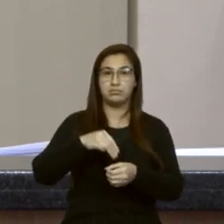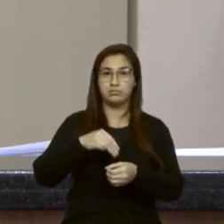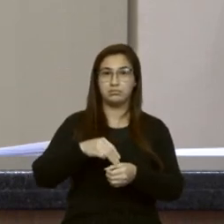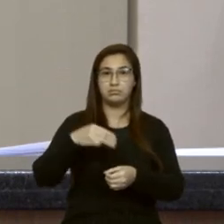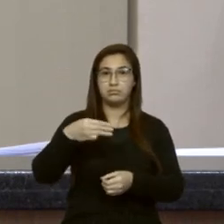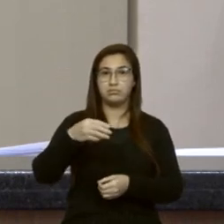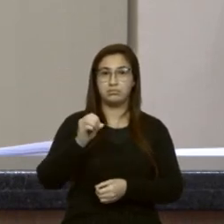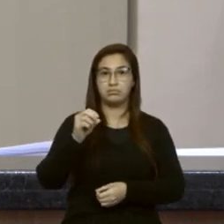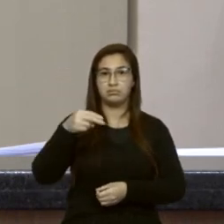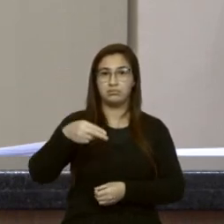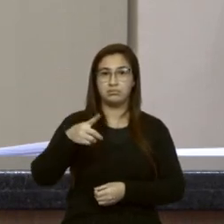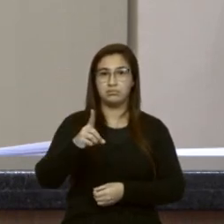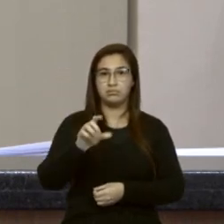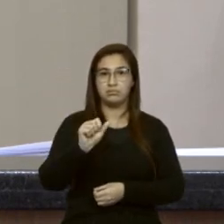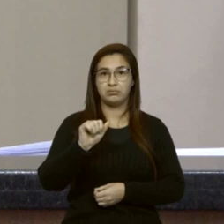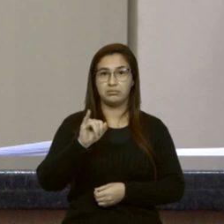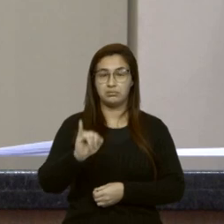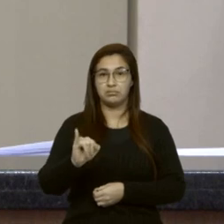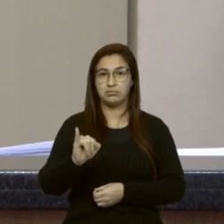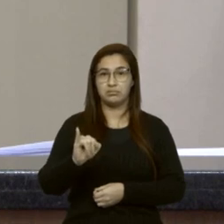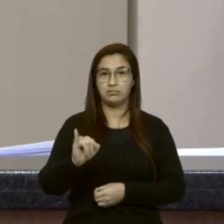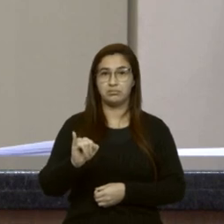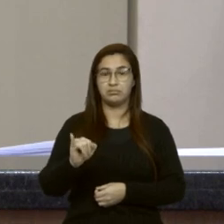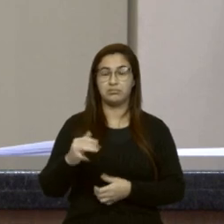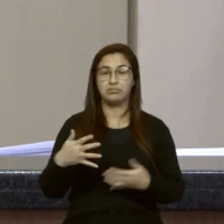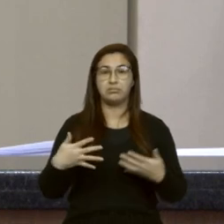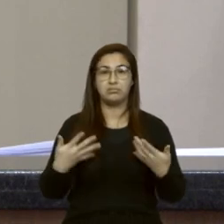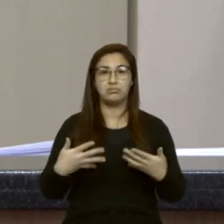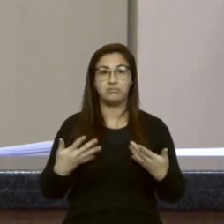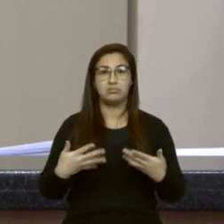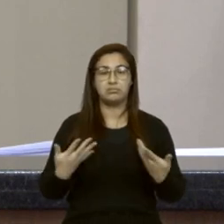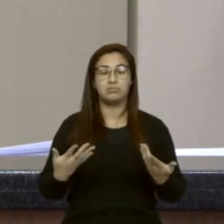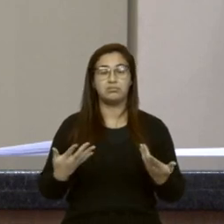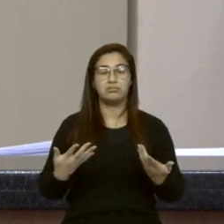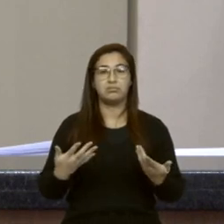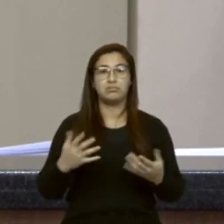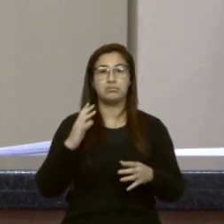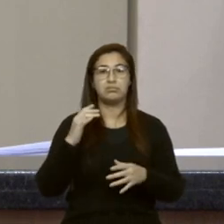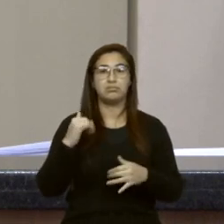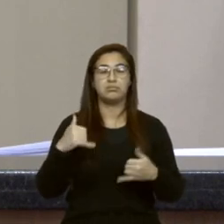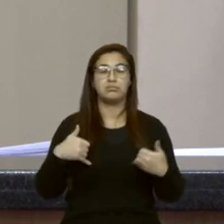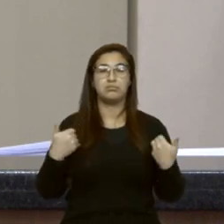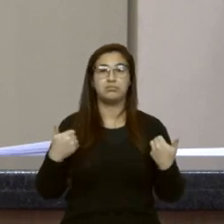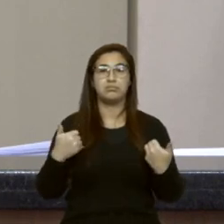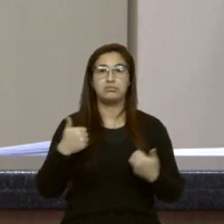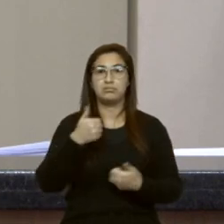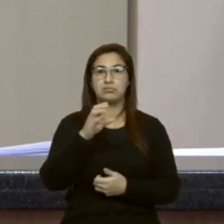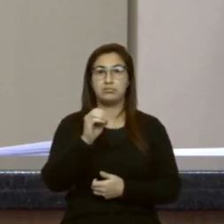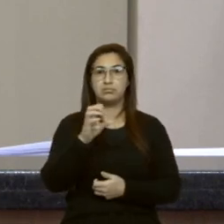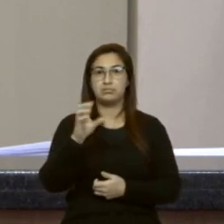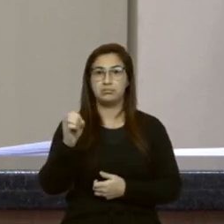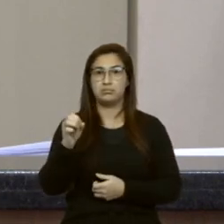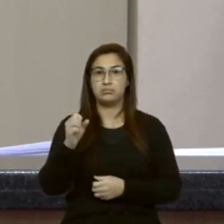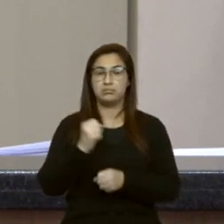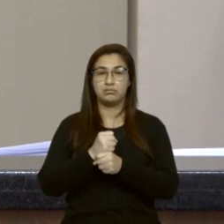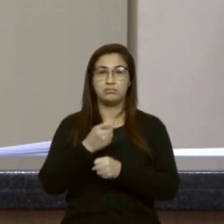Mundaí, em comemoração ao aniversário de 100 anos daquele